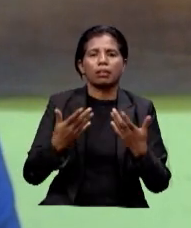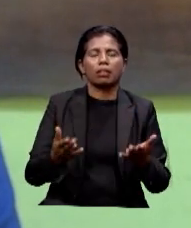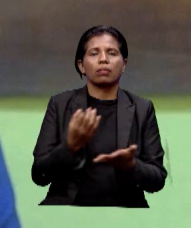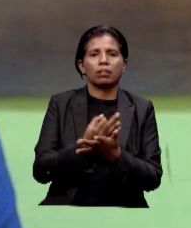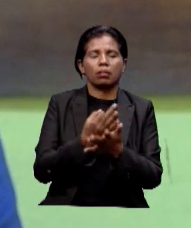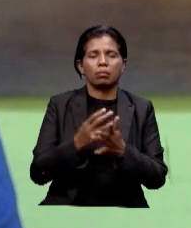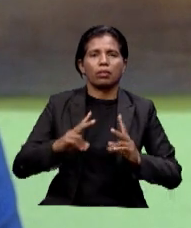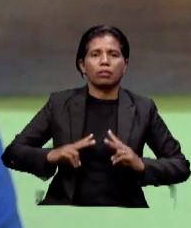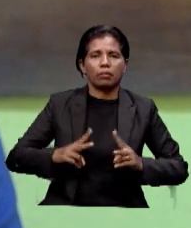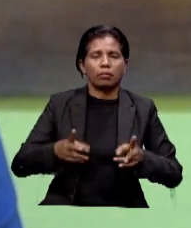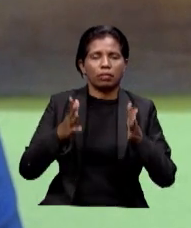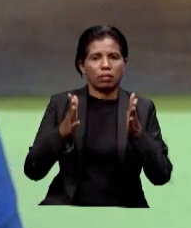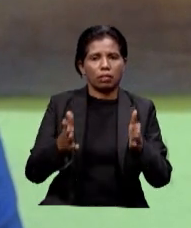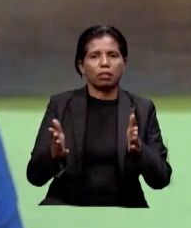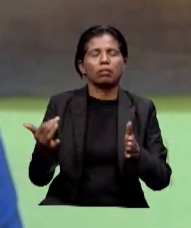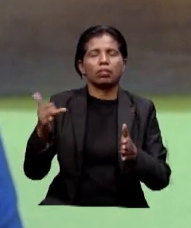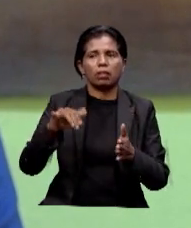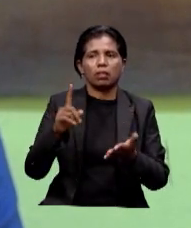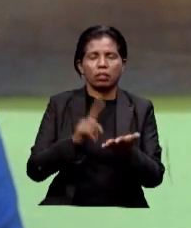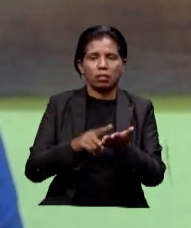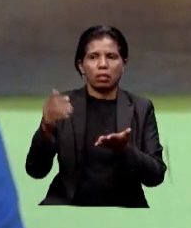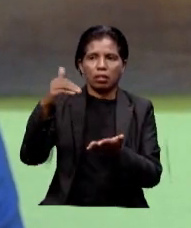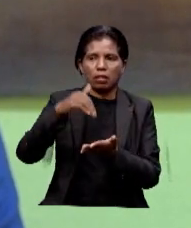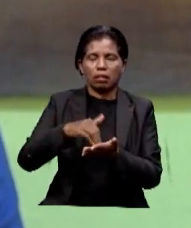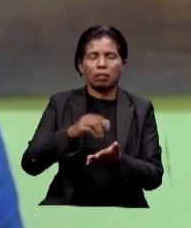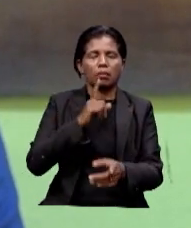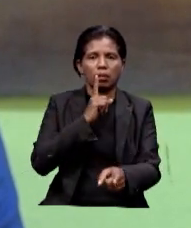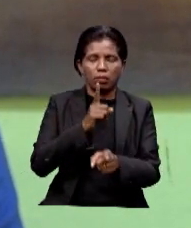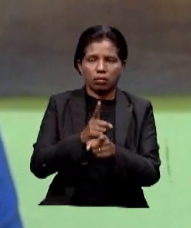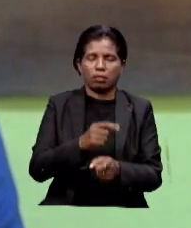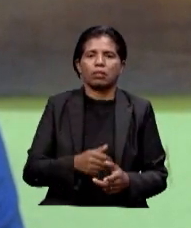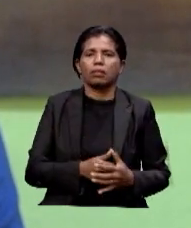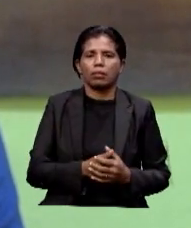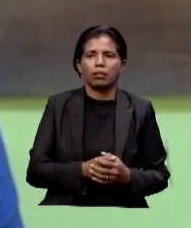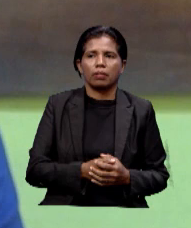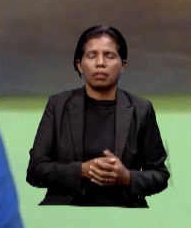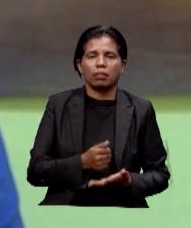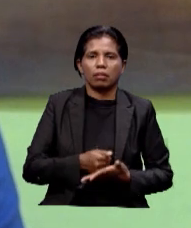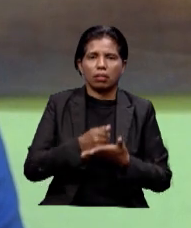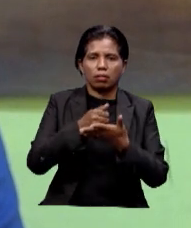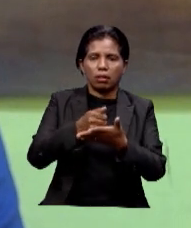sira. Diskuti filafali, posibilitas ini lebih apropriat dulu atau ajuda